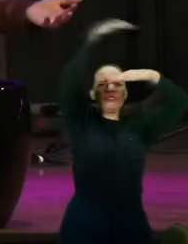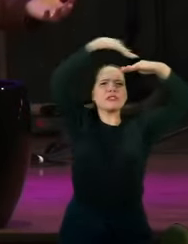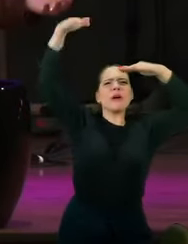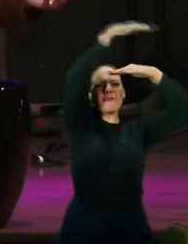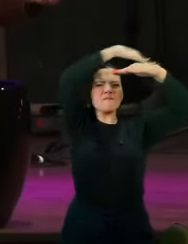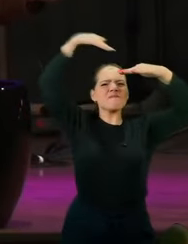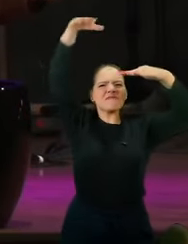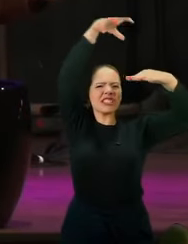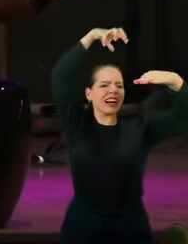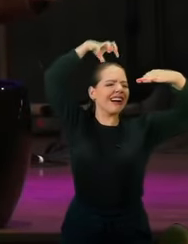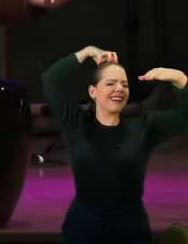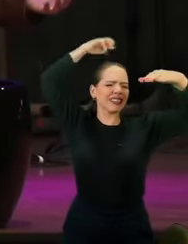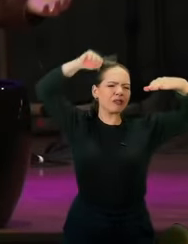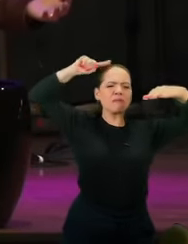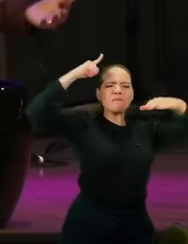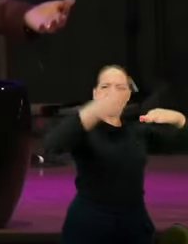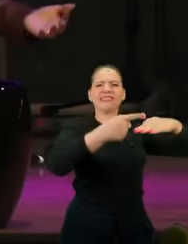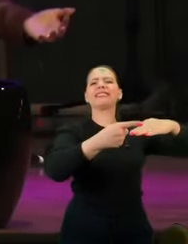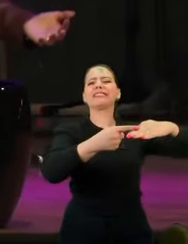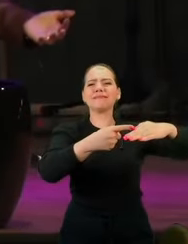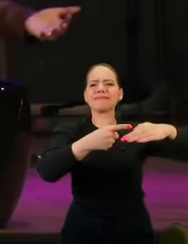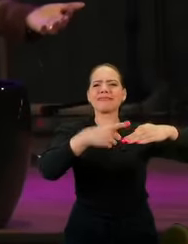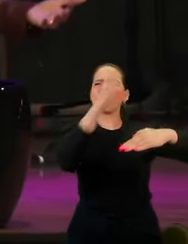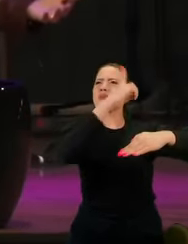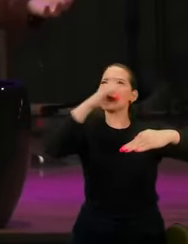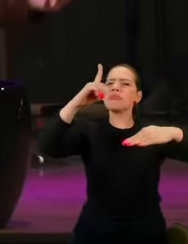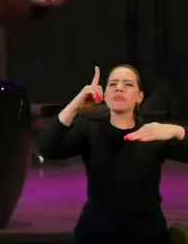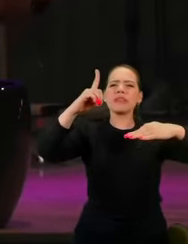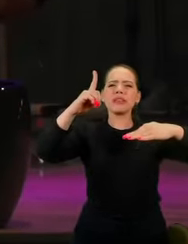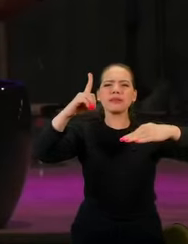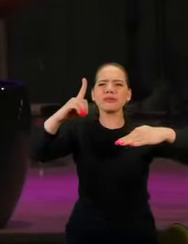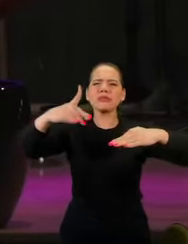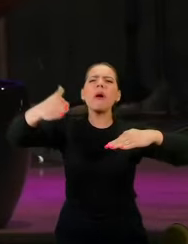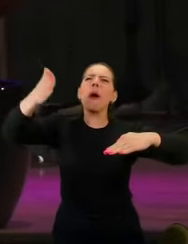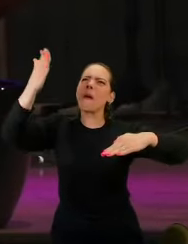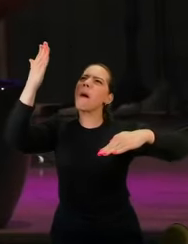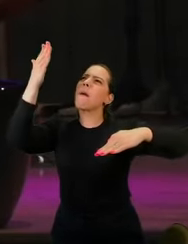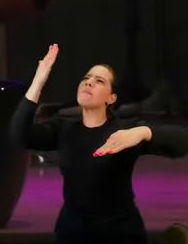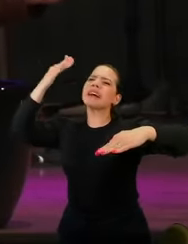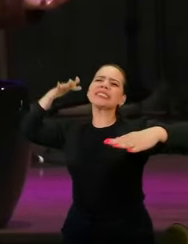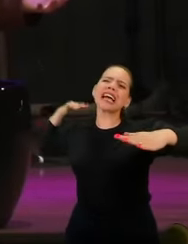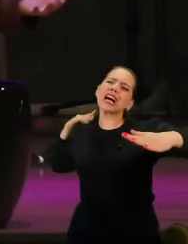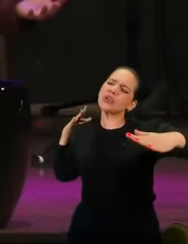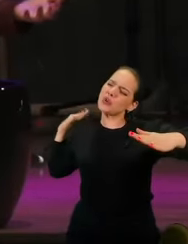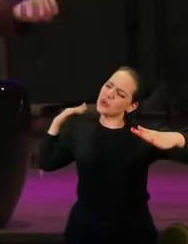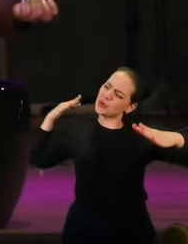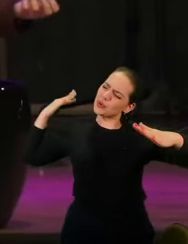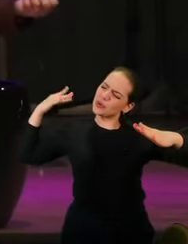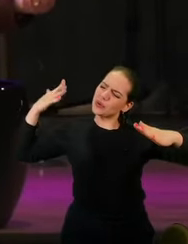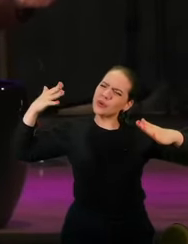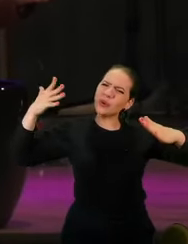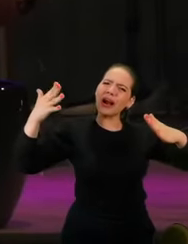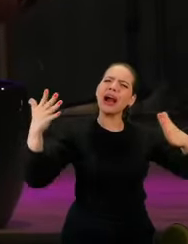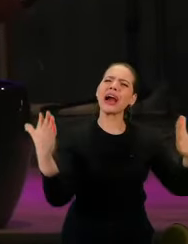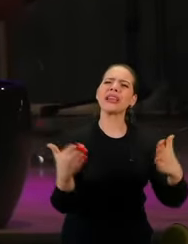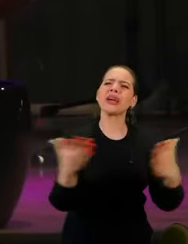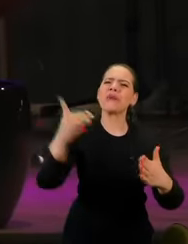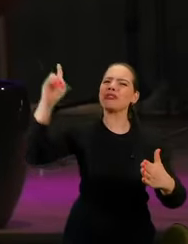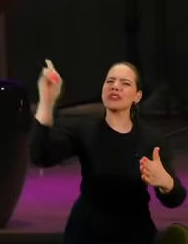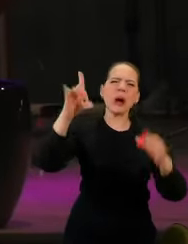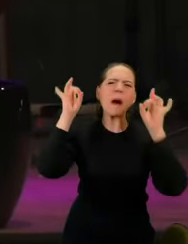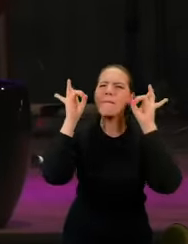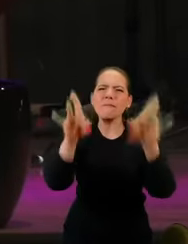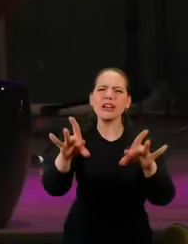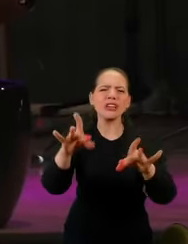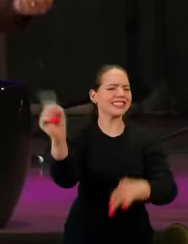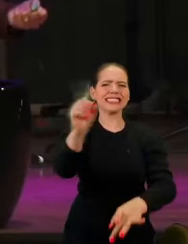Abraão, Isaac e Jacó, a um Deus de gerações, a um Deus que não desiste dos seus, a um Deus